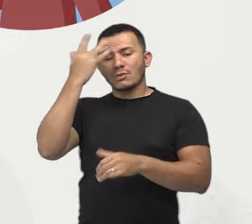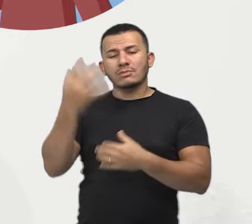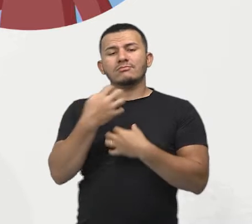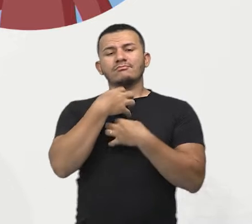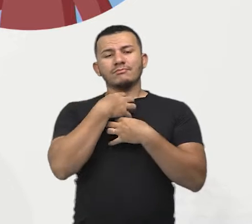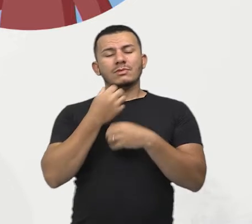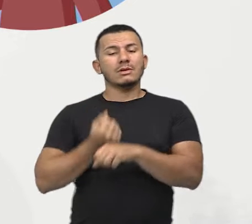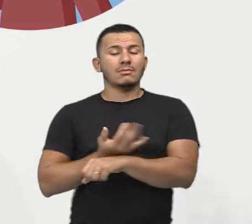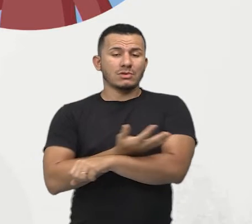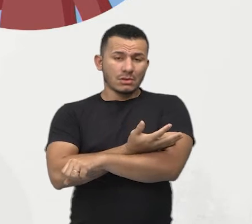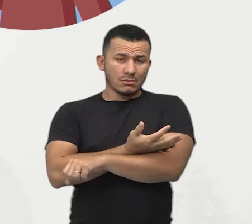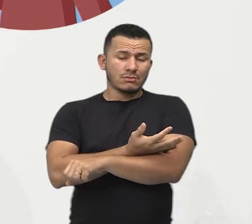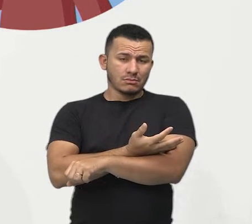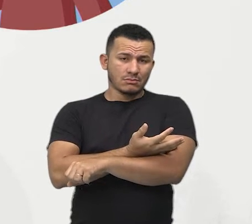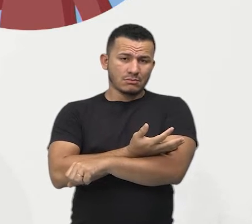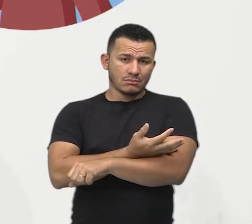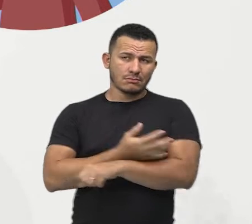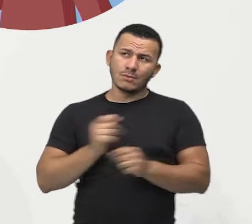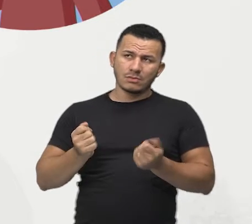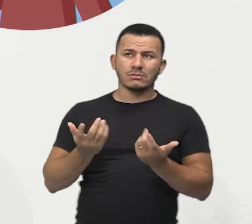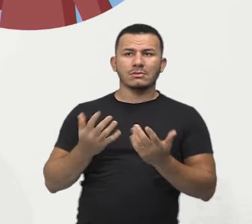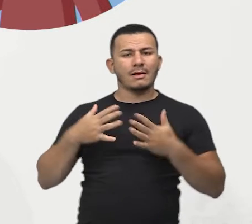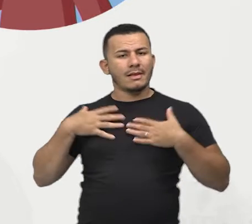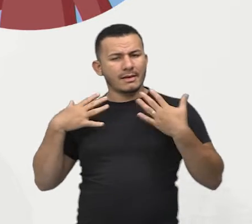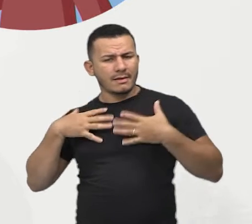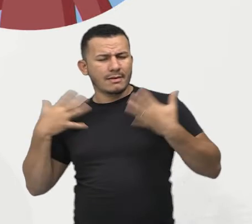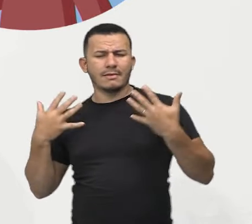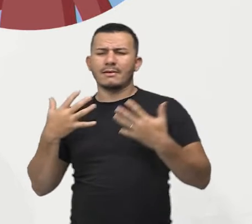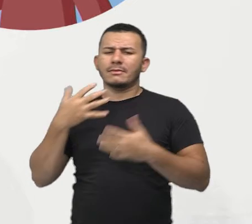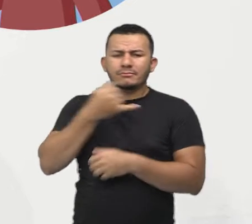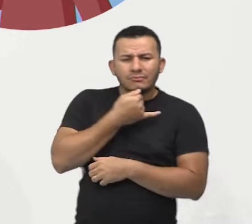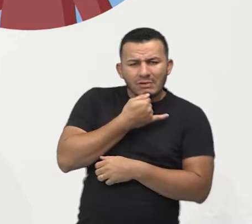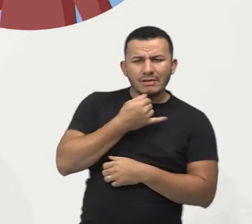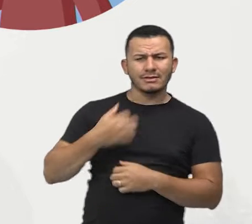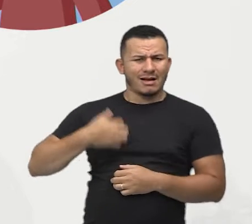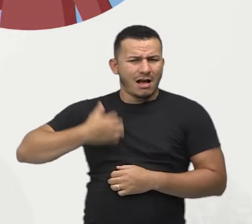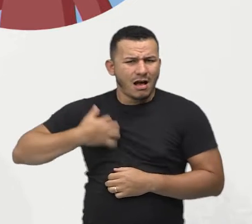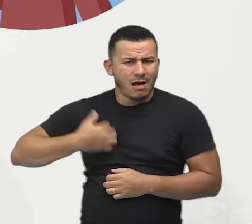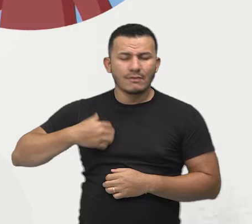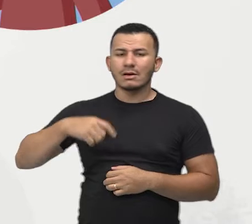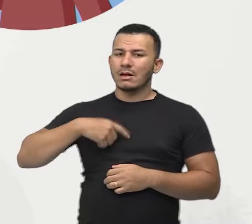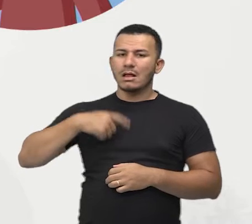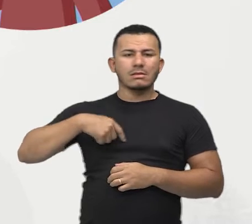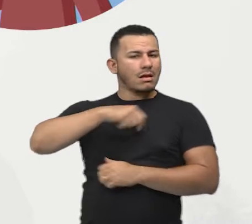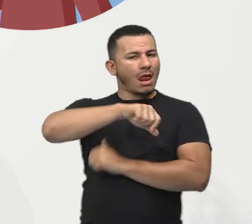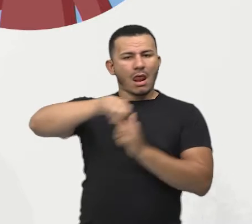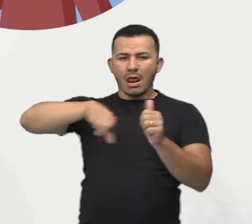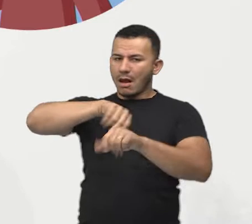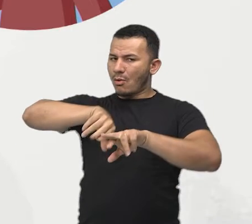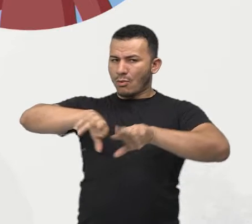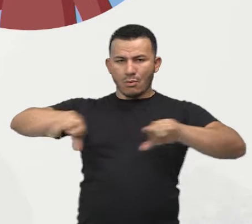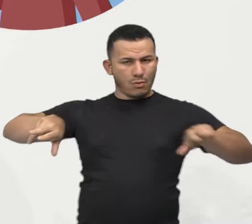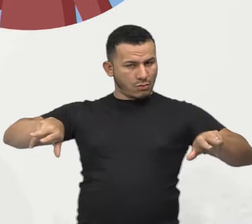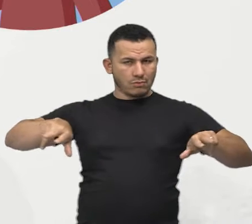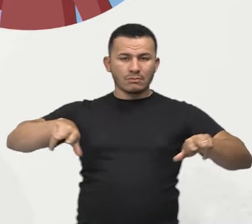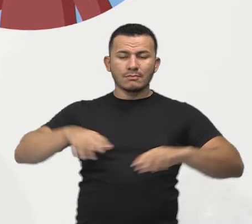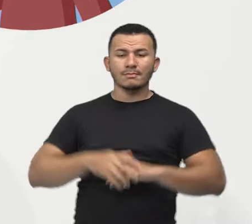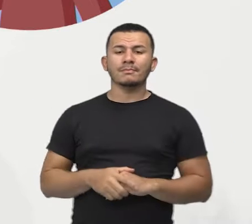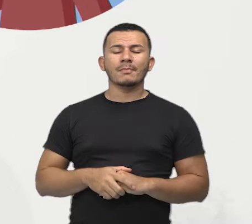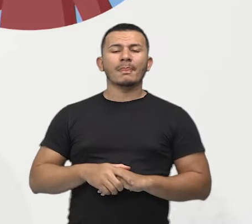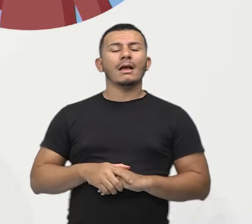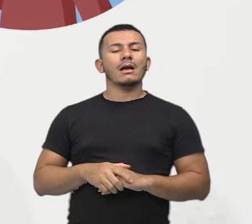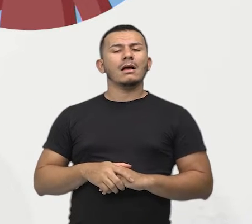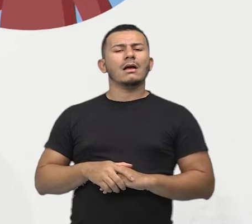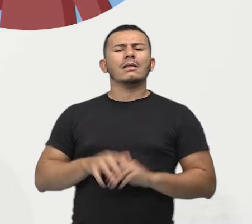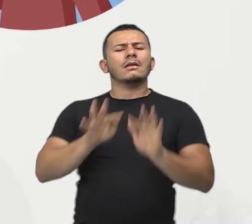só, emoção. Pode ser de alegria, de tristeza, de raiva, tá? São emoções variadas, tá bom, gente? São sinalizadas